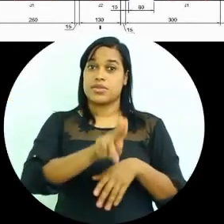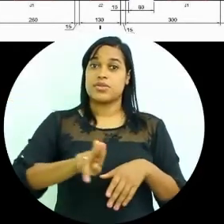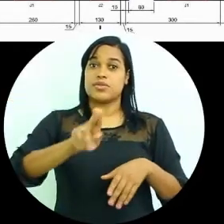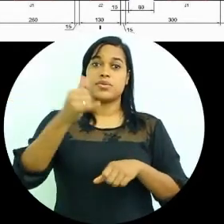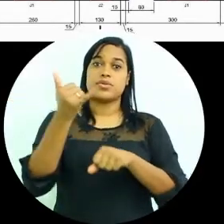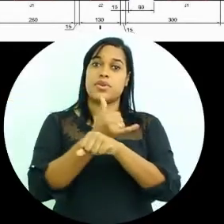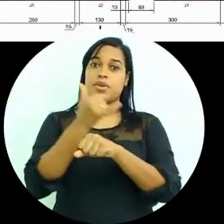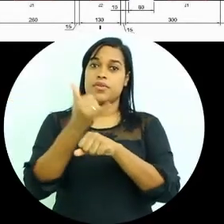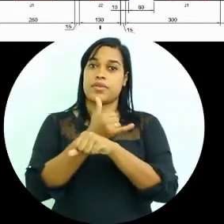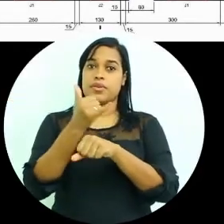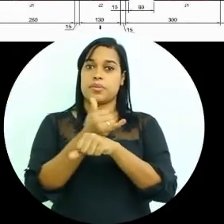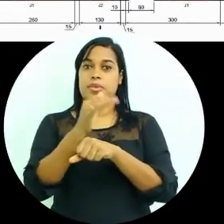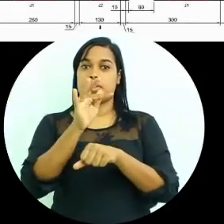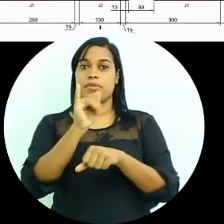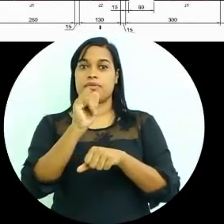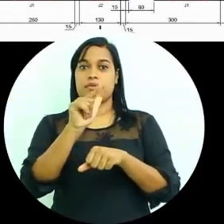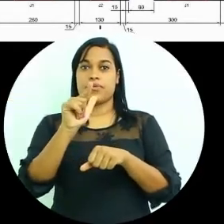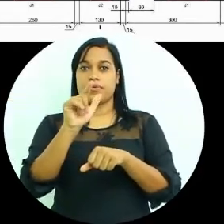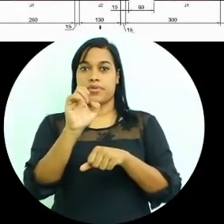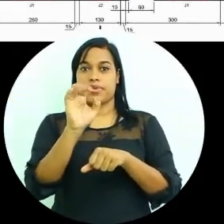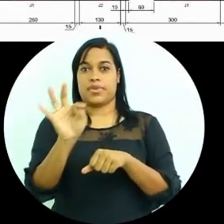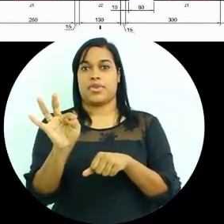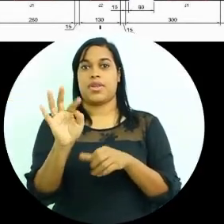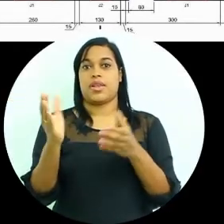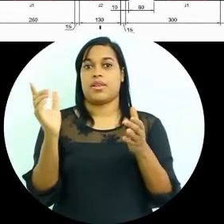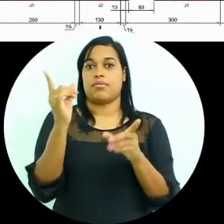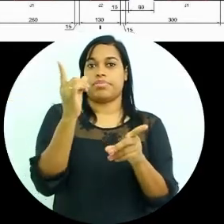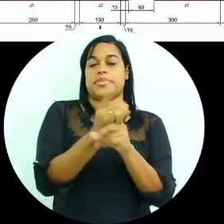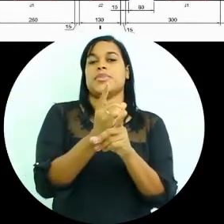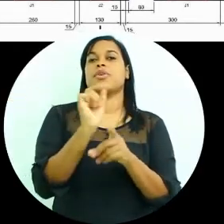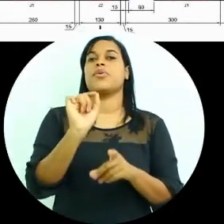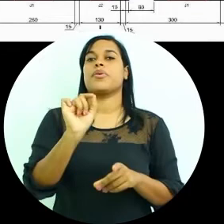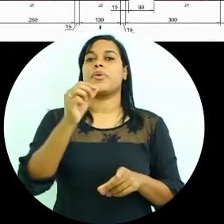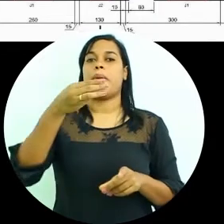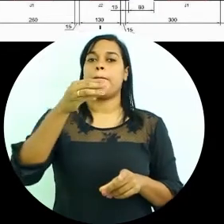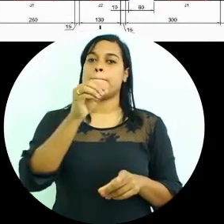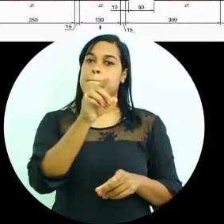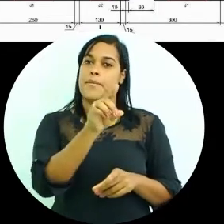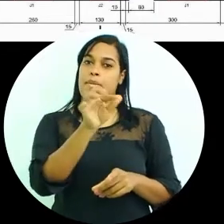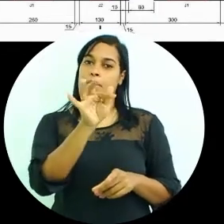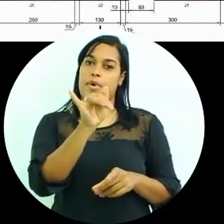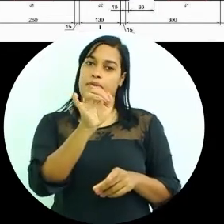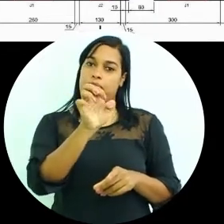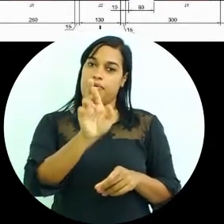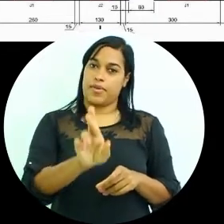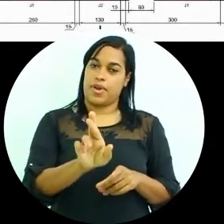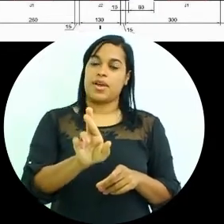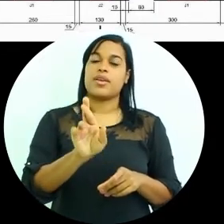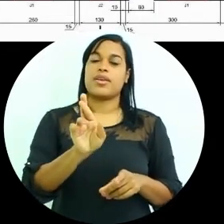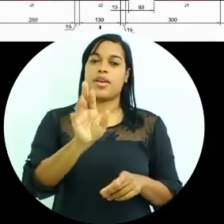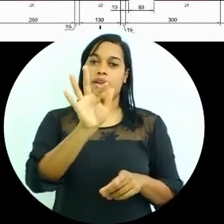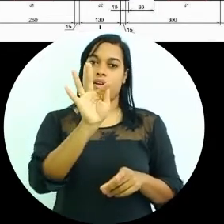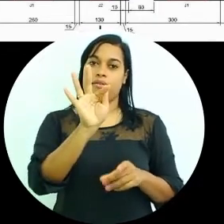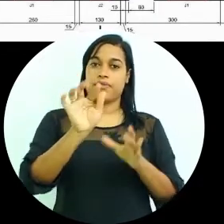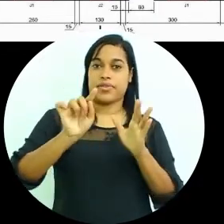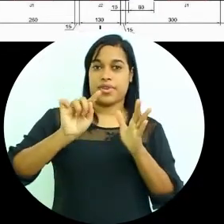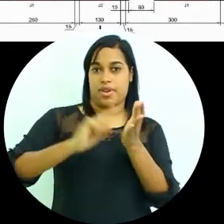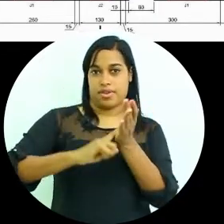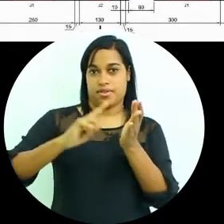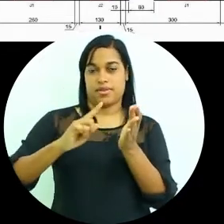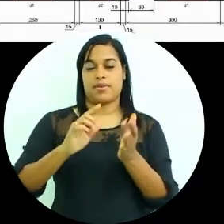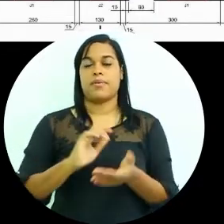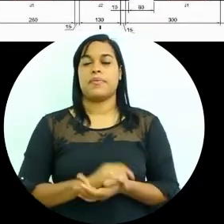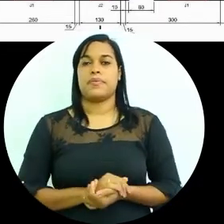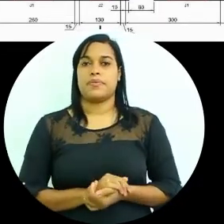Agora nós vamos utilizar a ferramenta Fillet. Ela se encontra no menu Modify. O atalho dela é